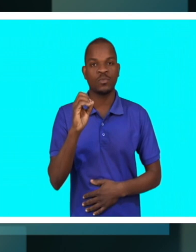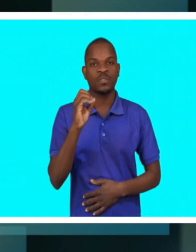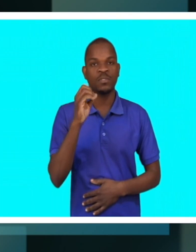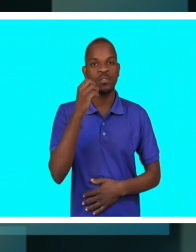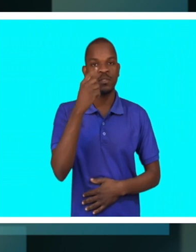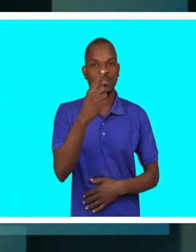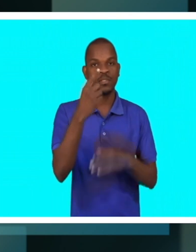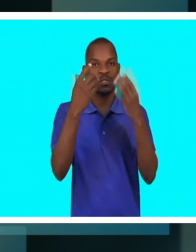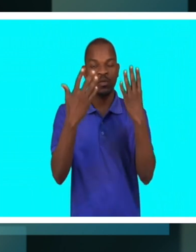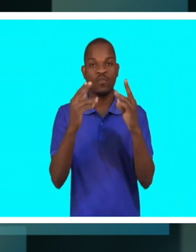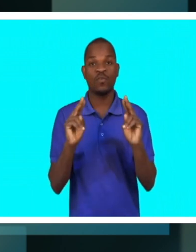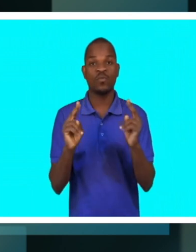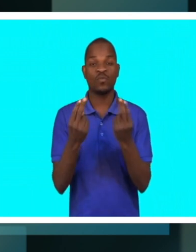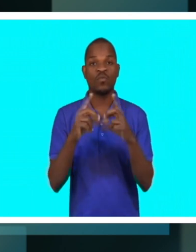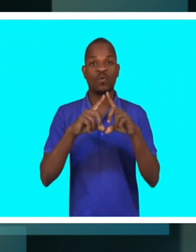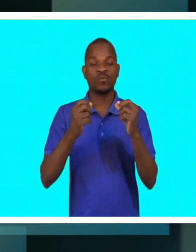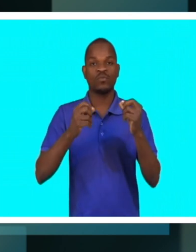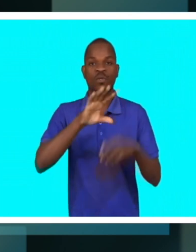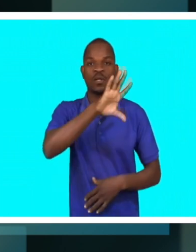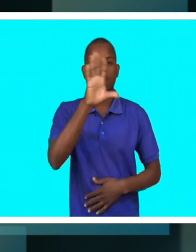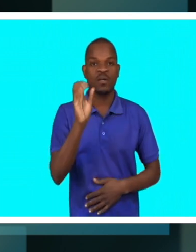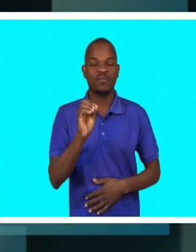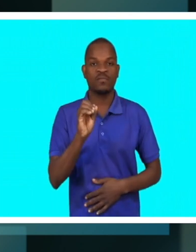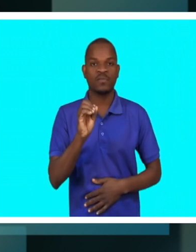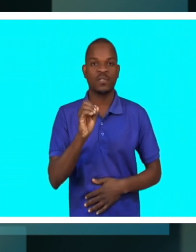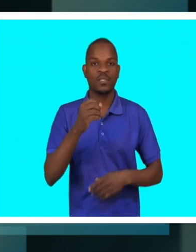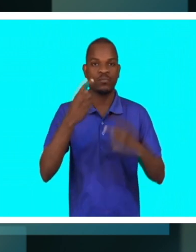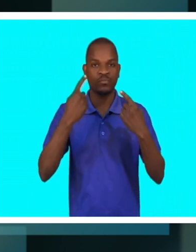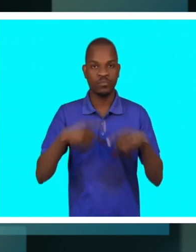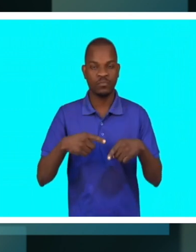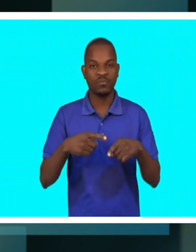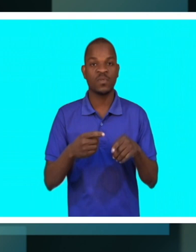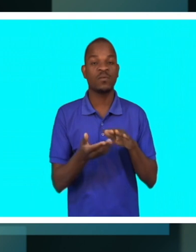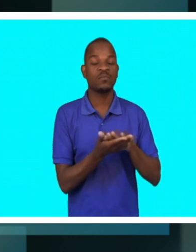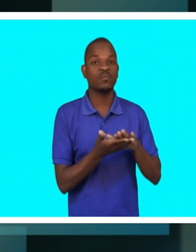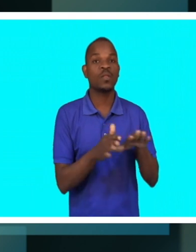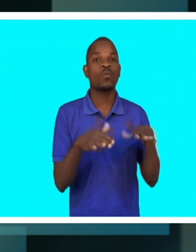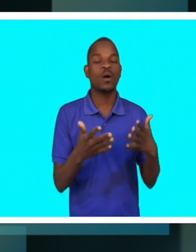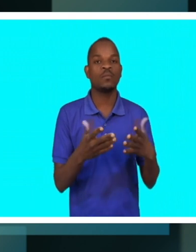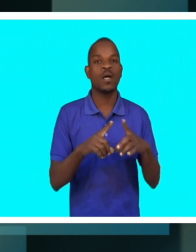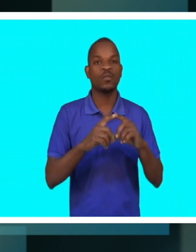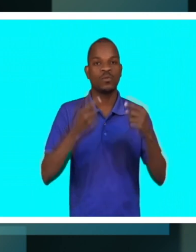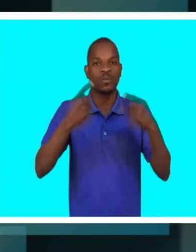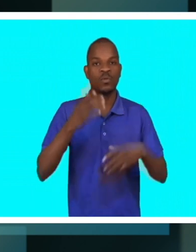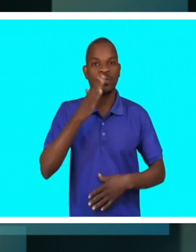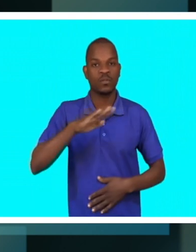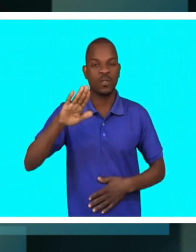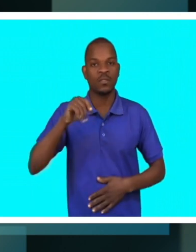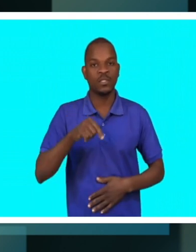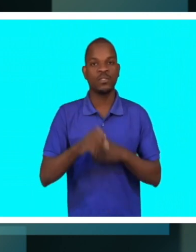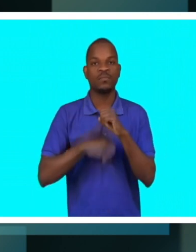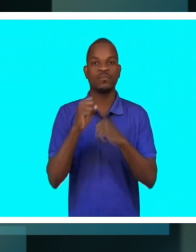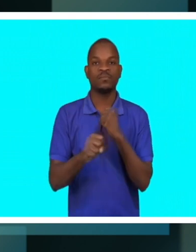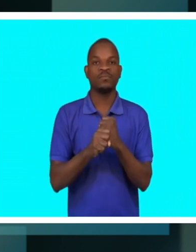época das afrotaças, será baseado naquilo que vai ser o término do